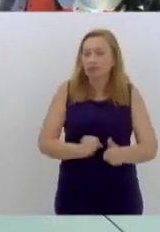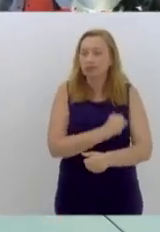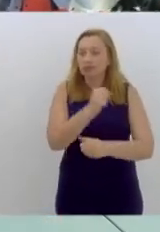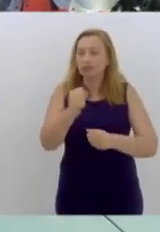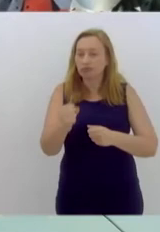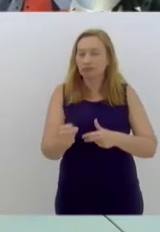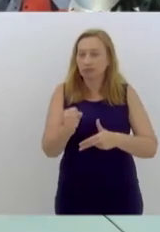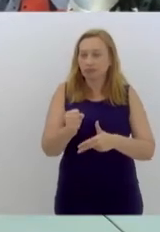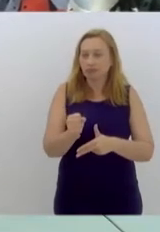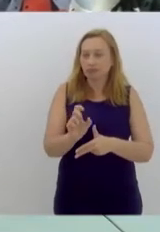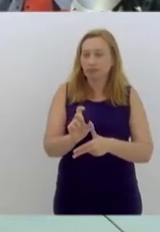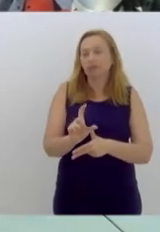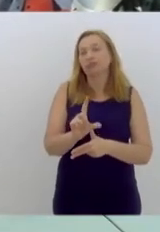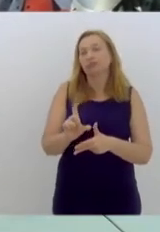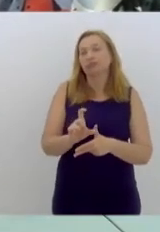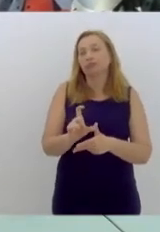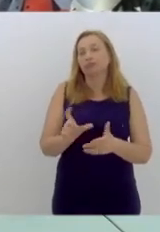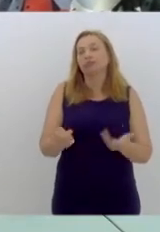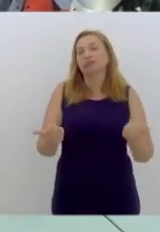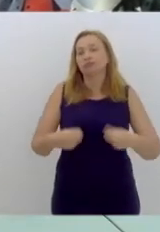ter. Somente